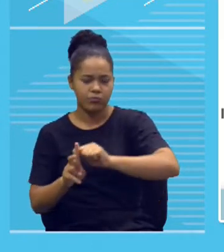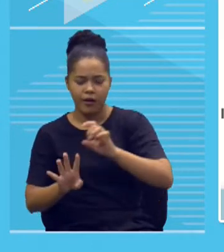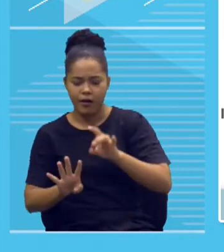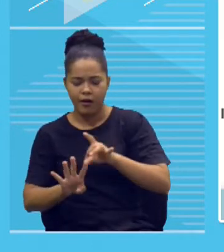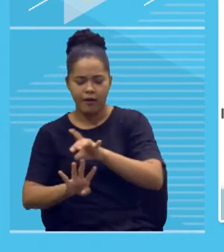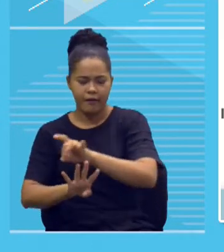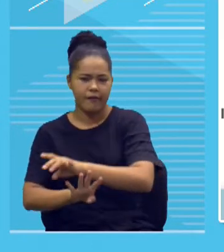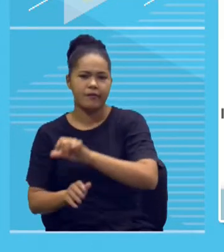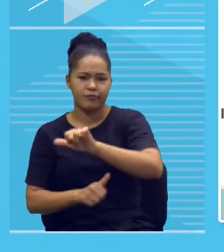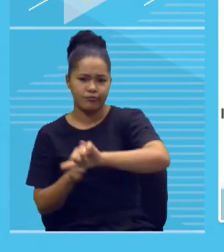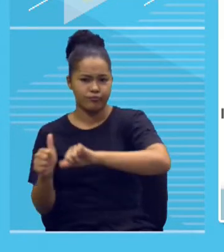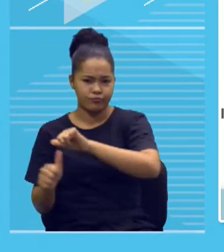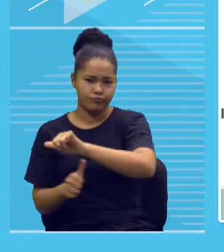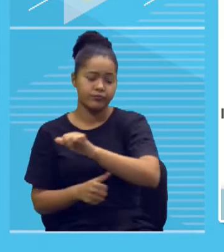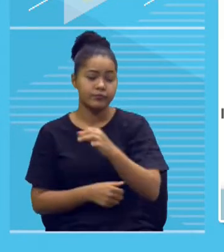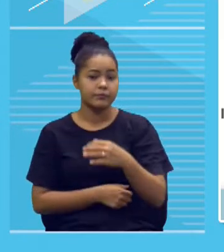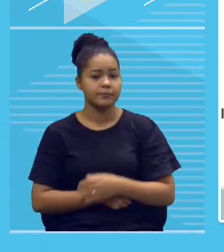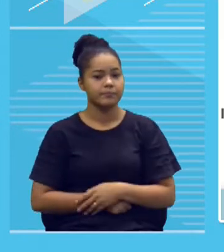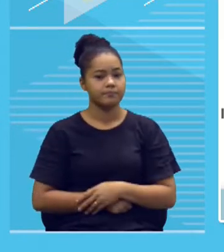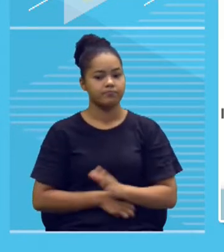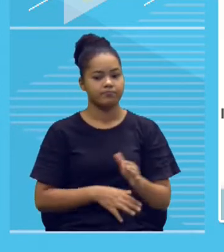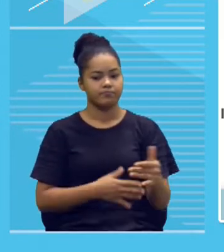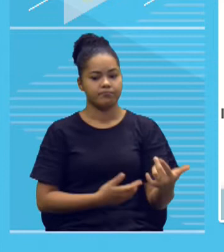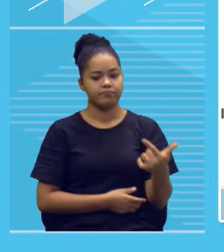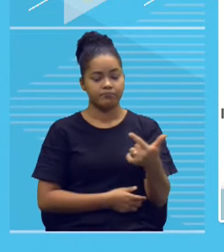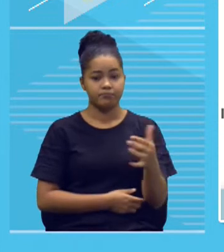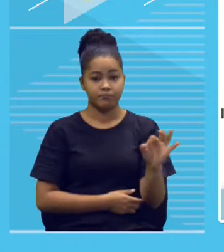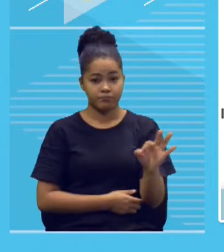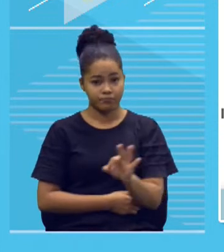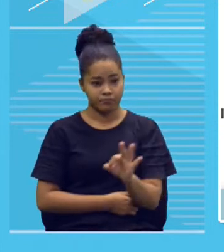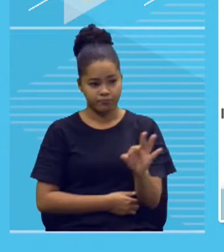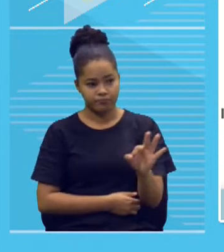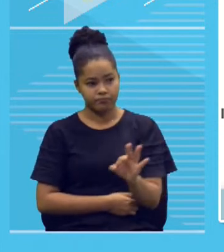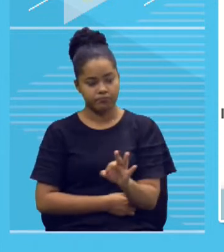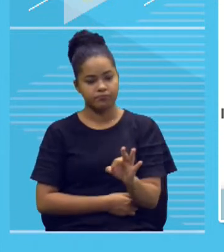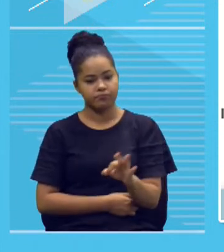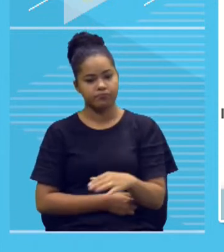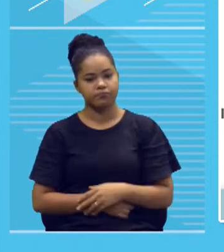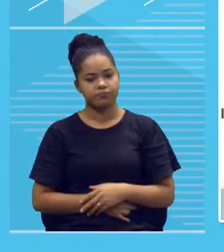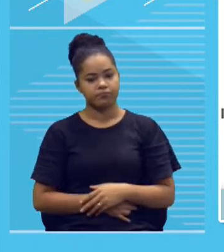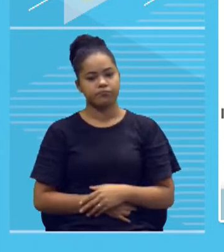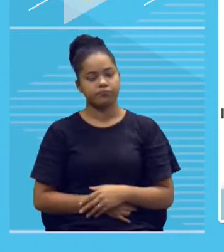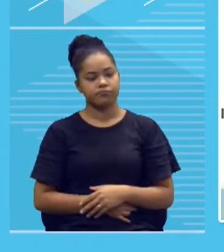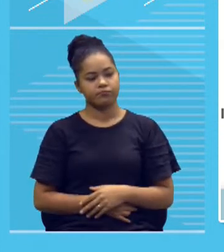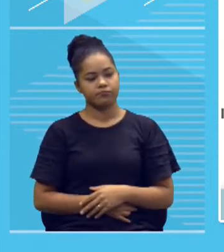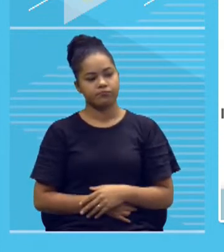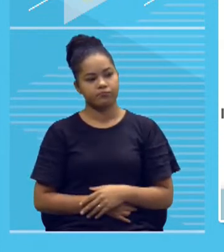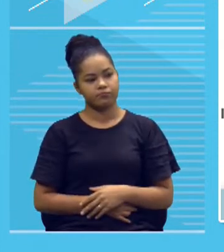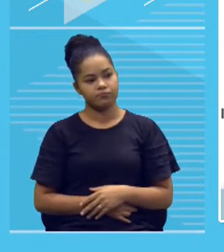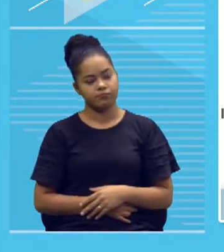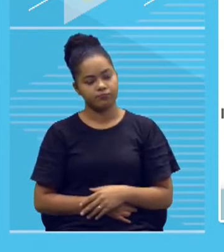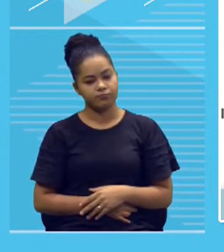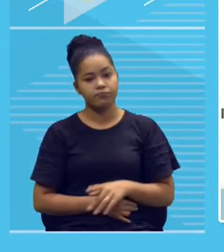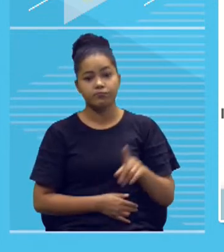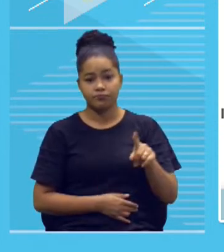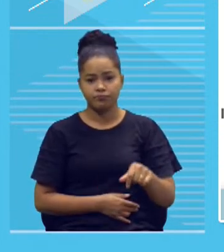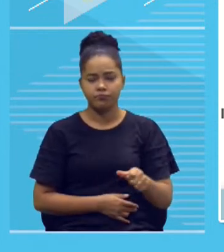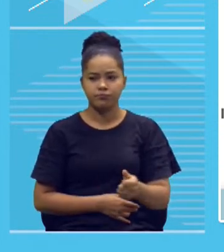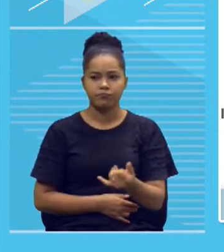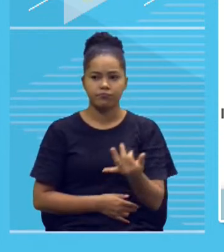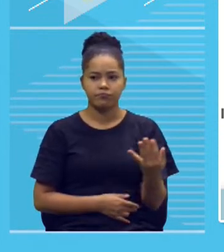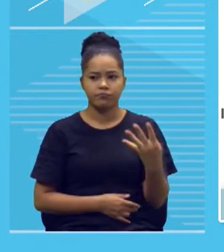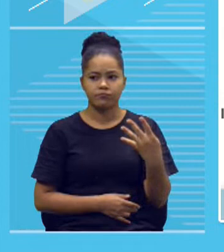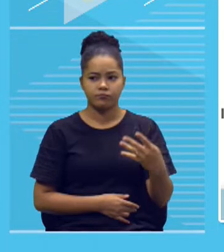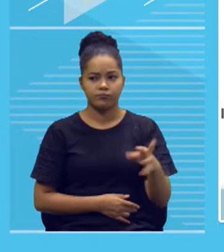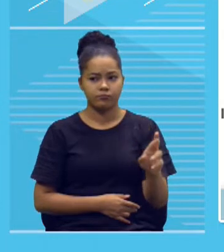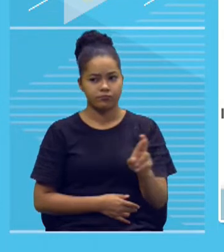a mês aí Prof então dois por cento de 200 professor da novamente 14 reais